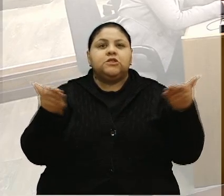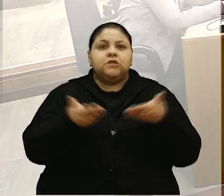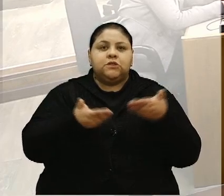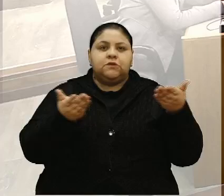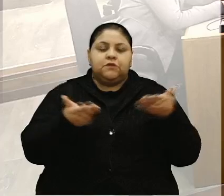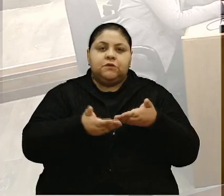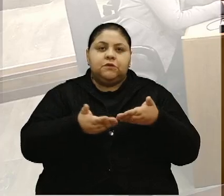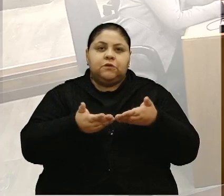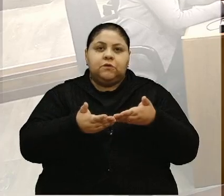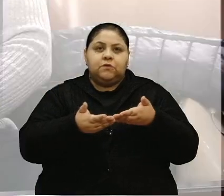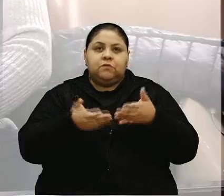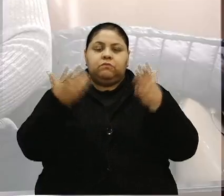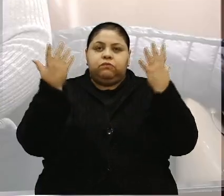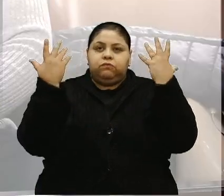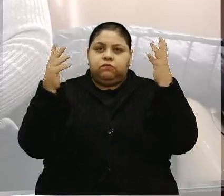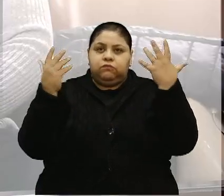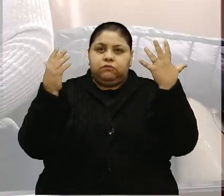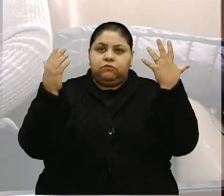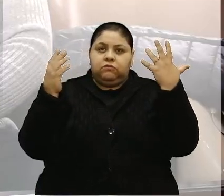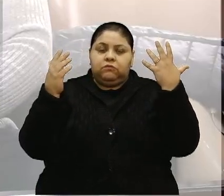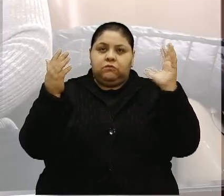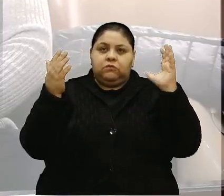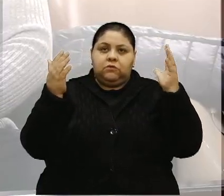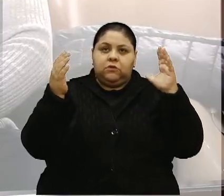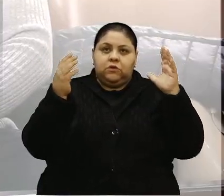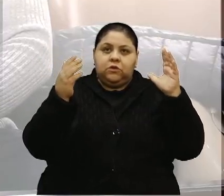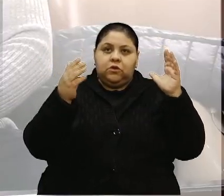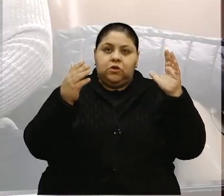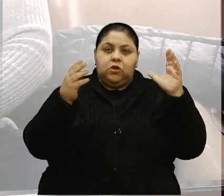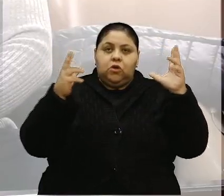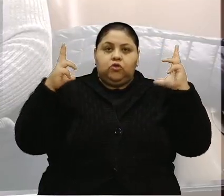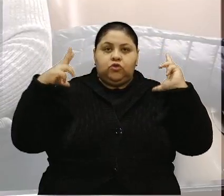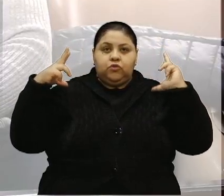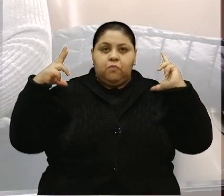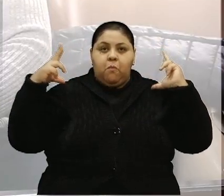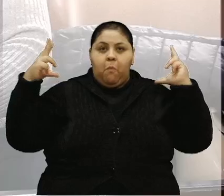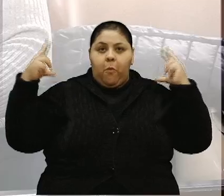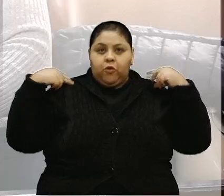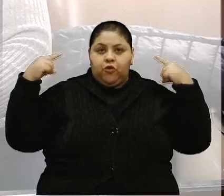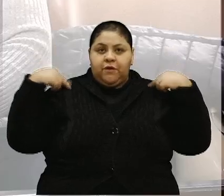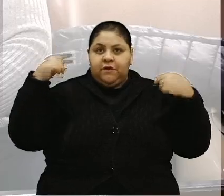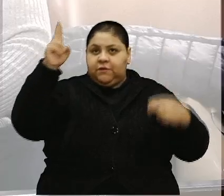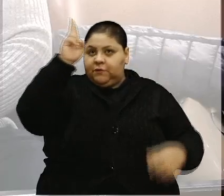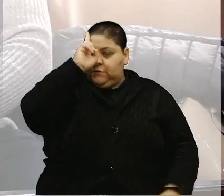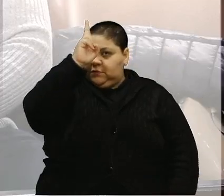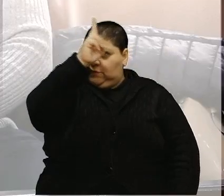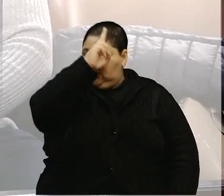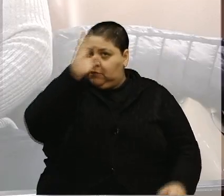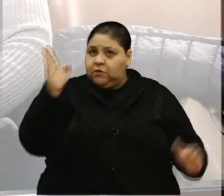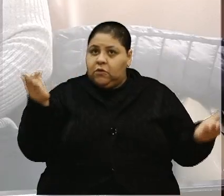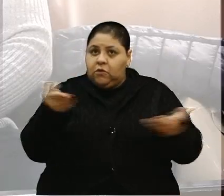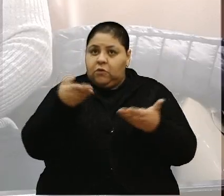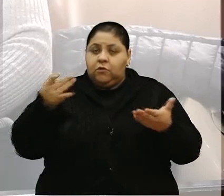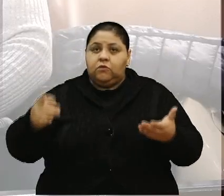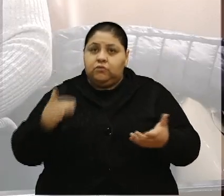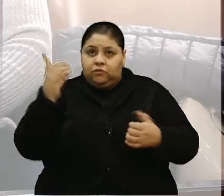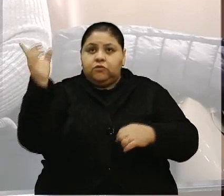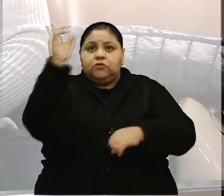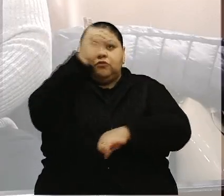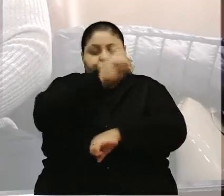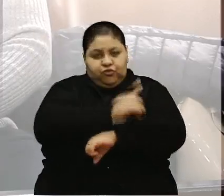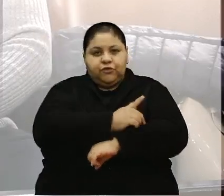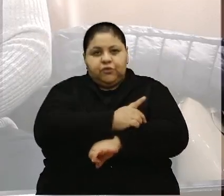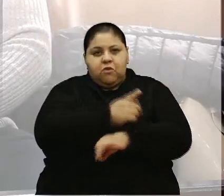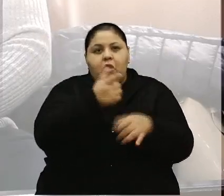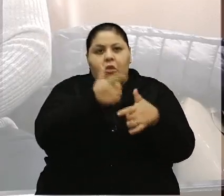de congratulação à classe dos Uber. Eu que nesses últimos dias estou com meu carro meio adoentado